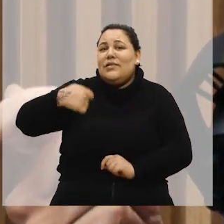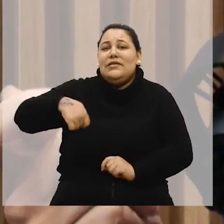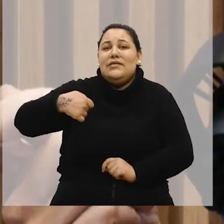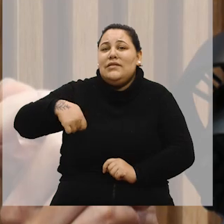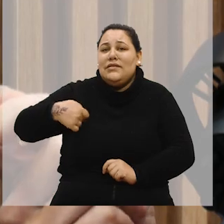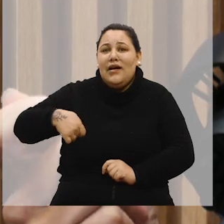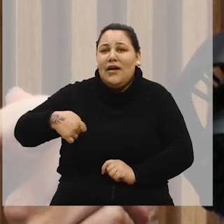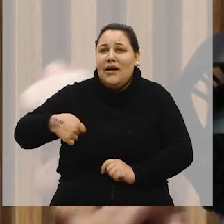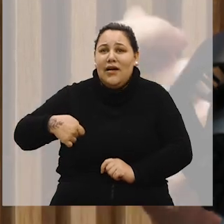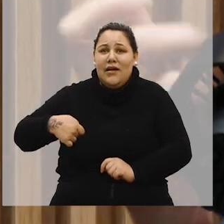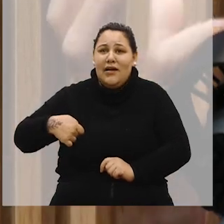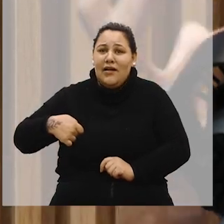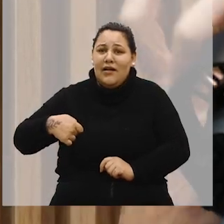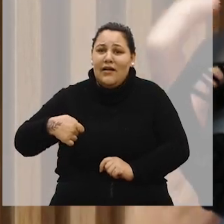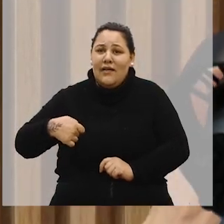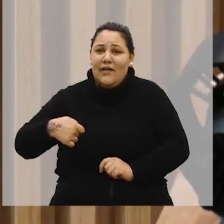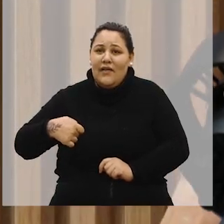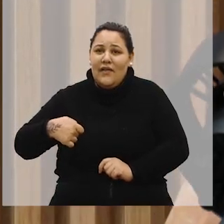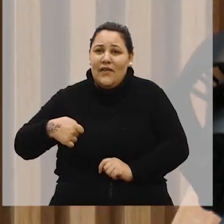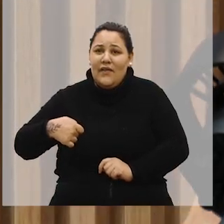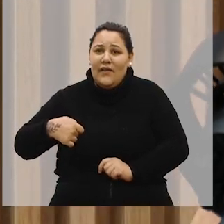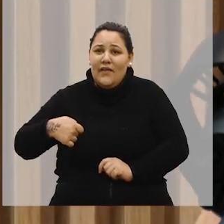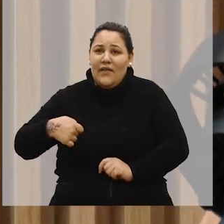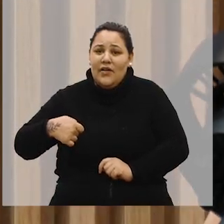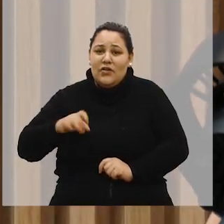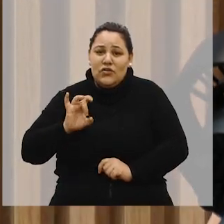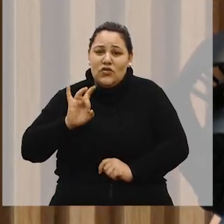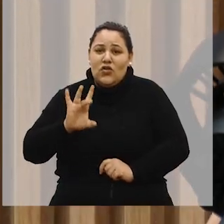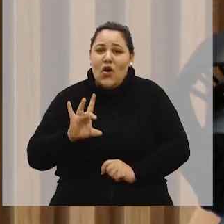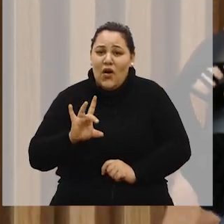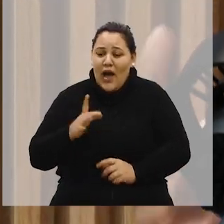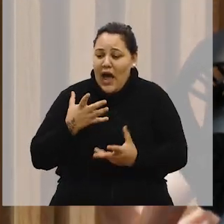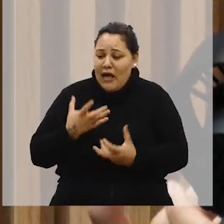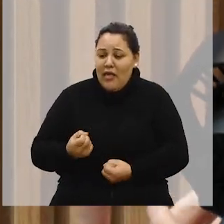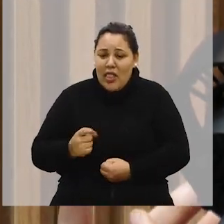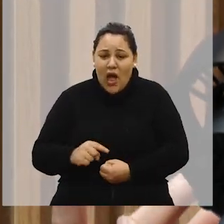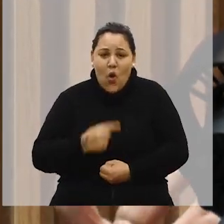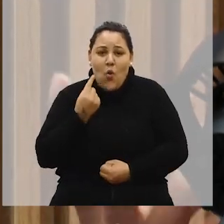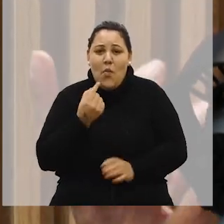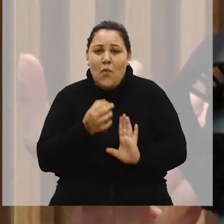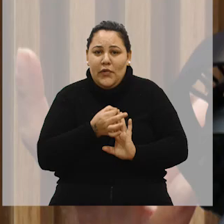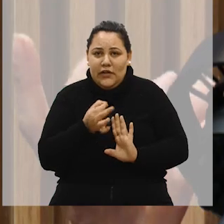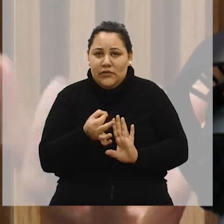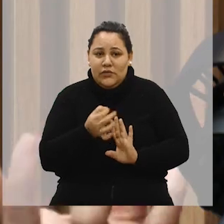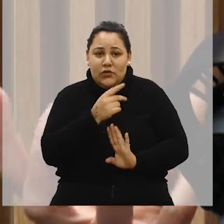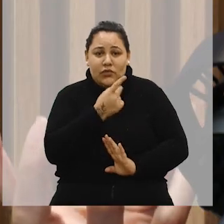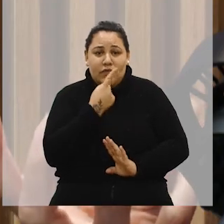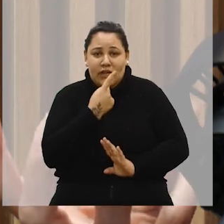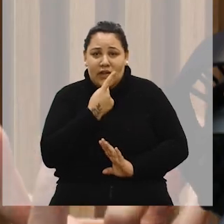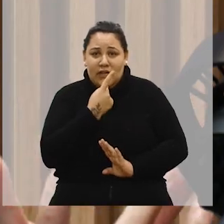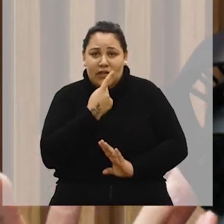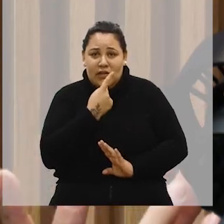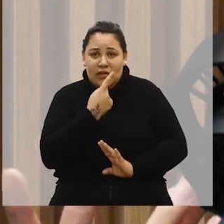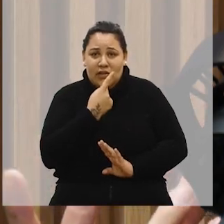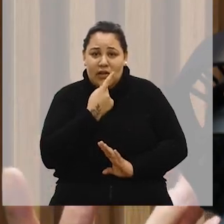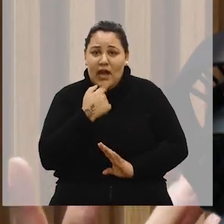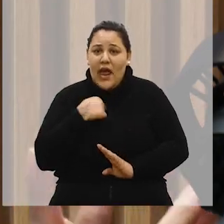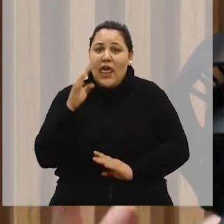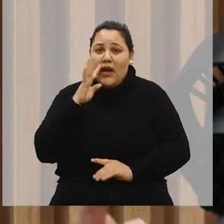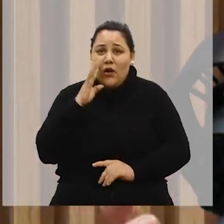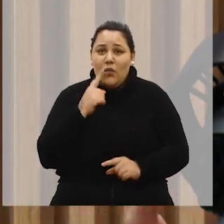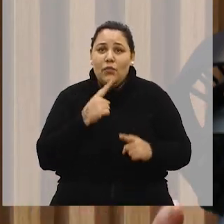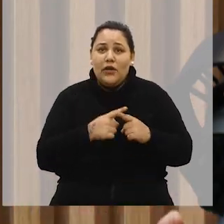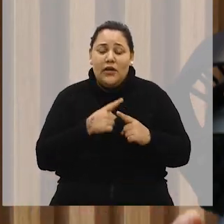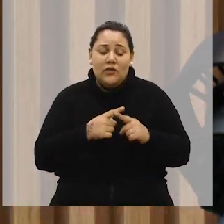precisa ser extremista e ficar no seu. Né? E aí, quando tu faz essa fala, é muito legal porque